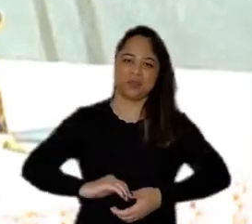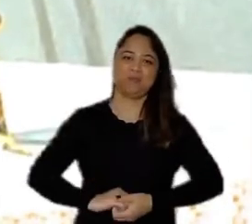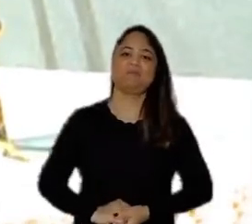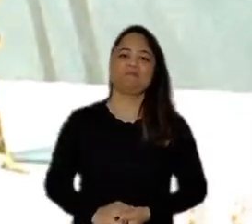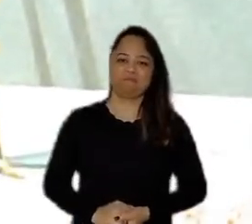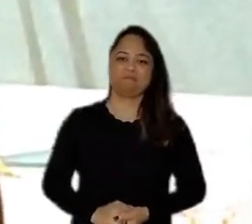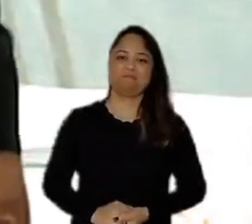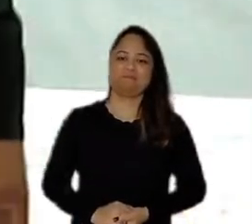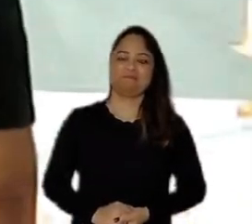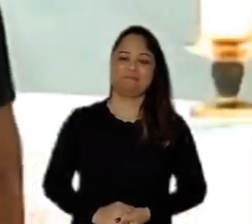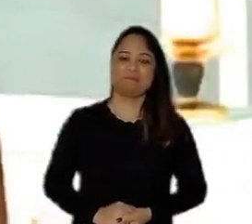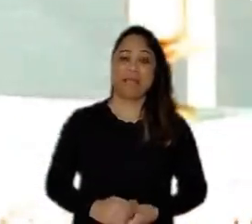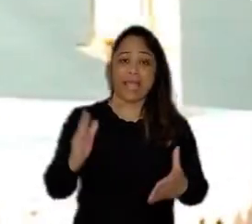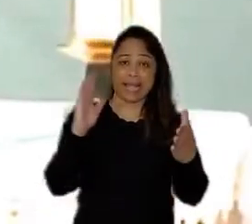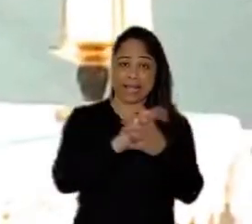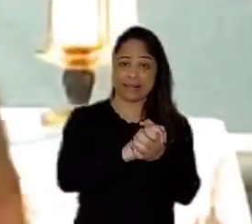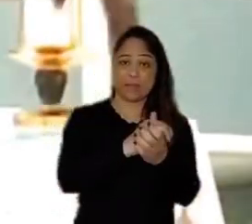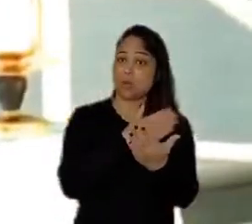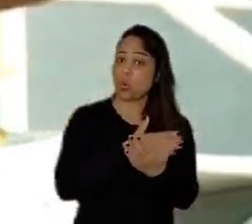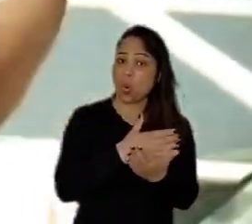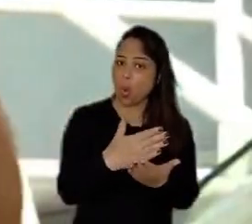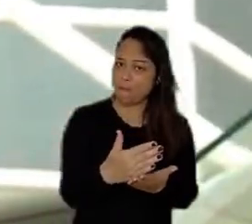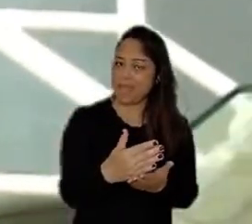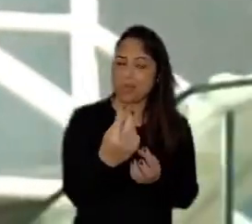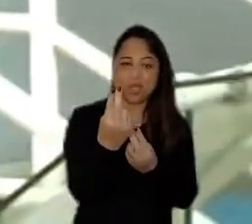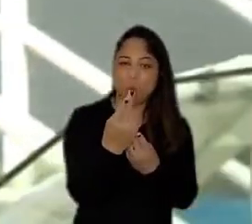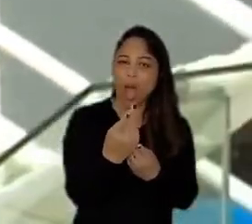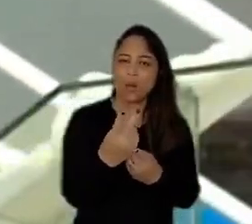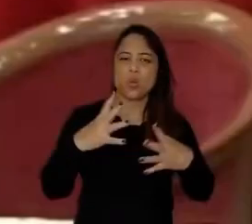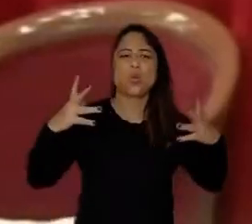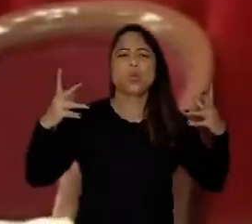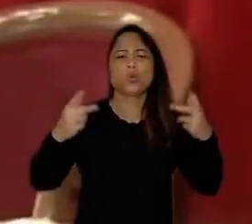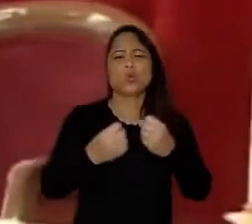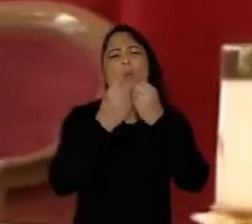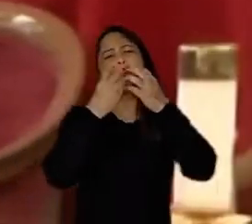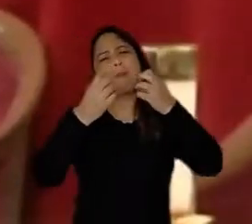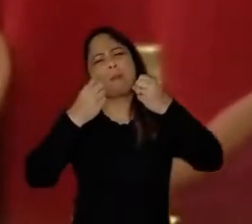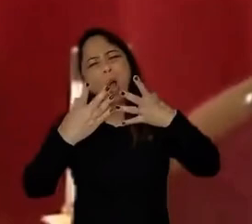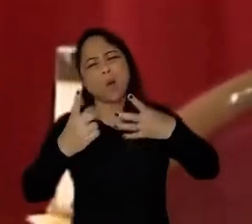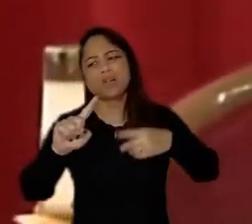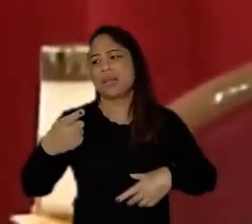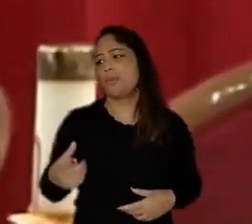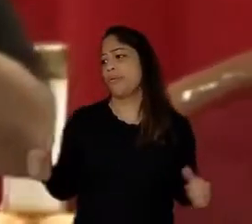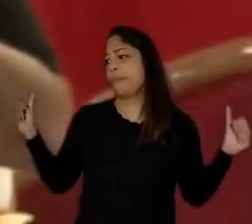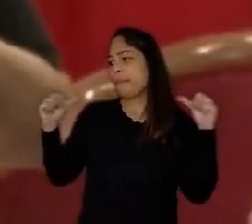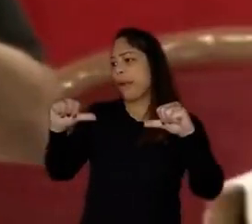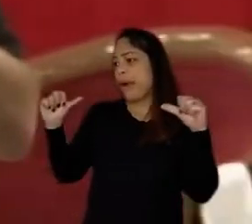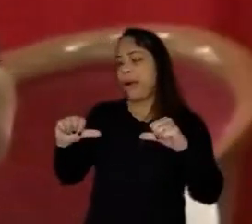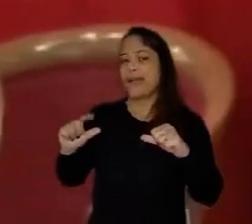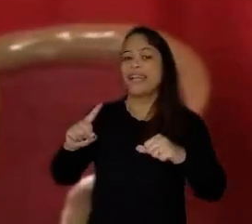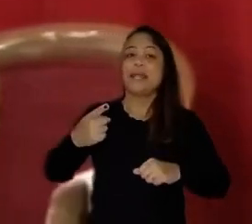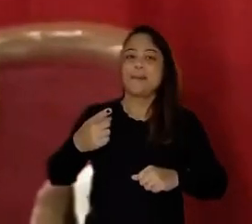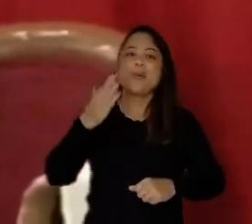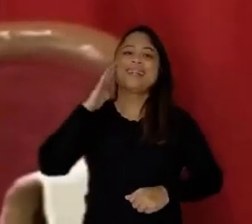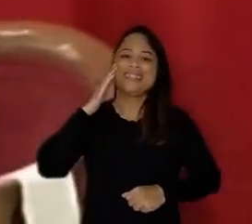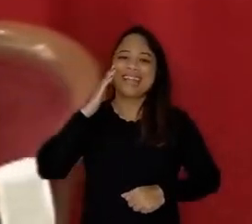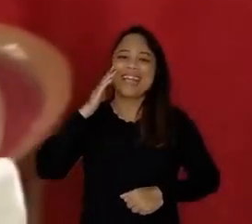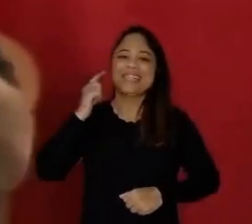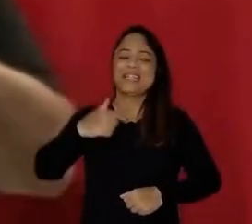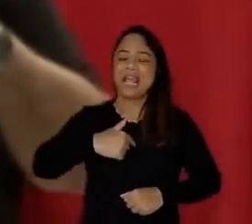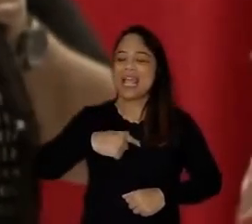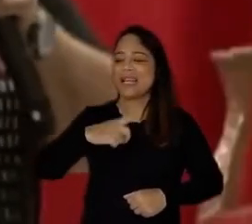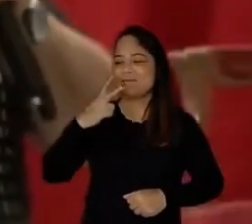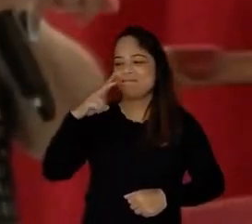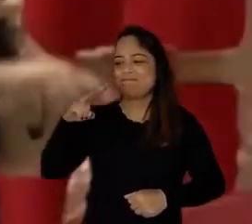No início de casamento tudo é anjo, depois tudo é diabo. Depois você descobre que todo mundo é gente, com essa pessoa que você ama, que é